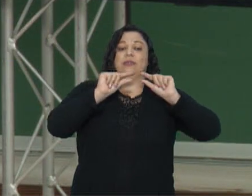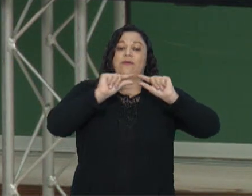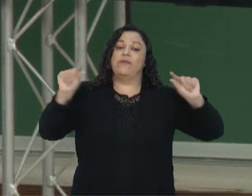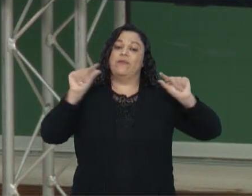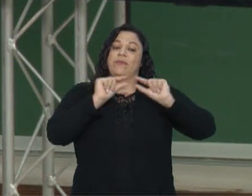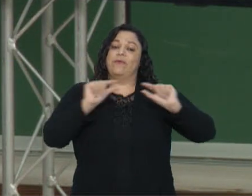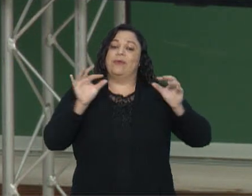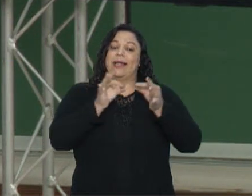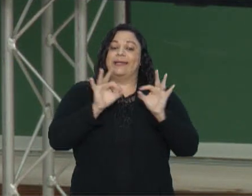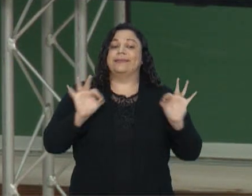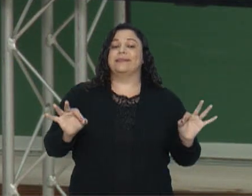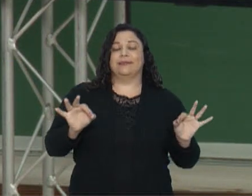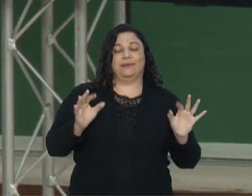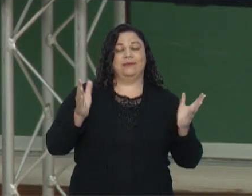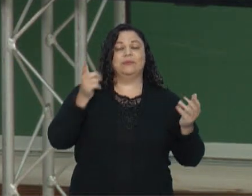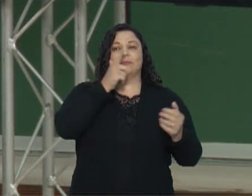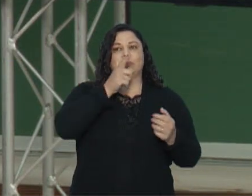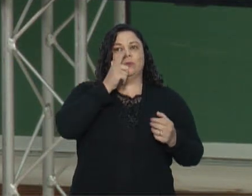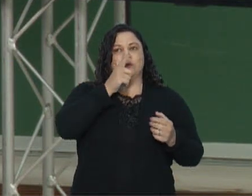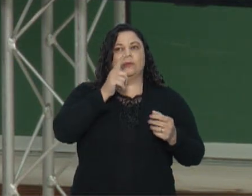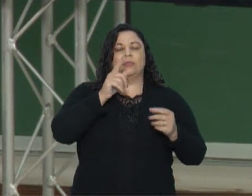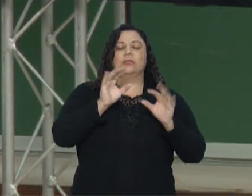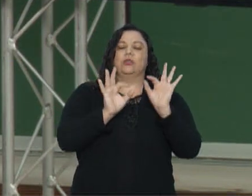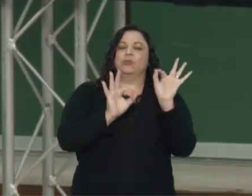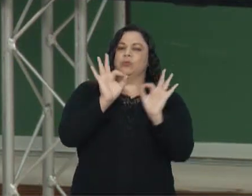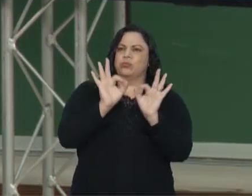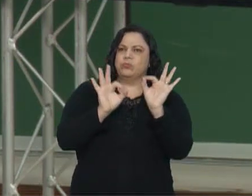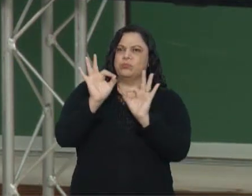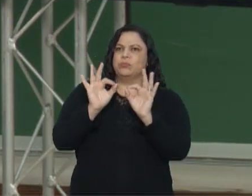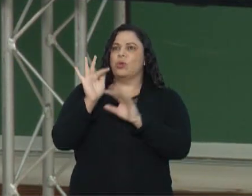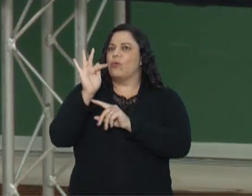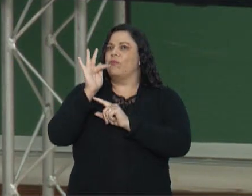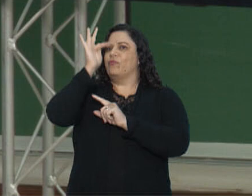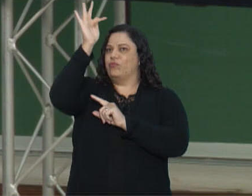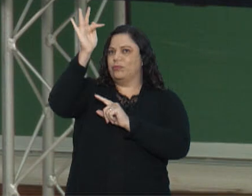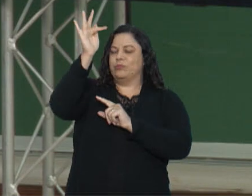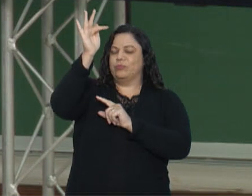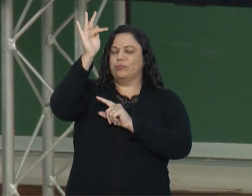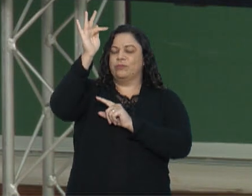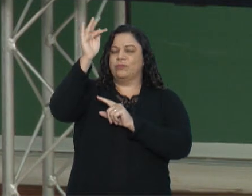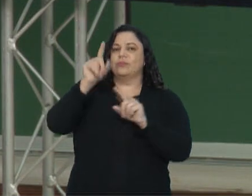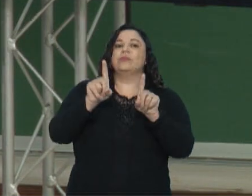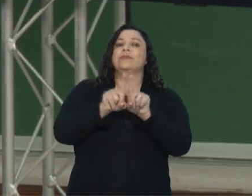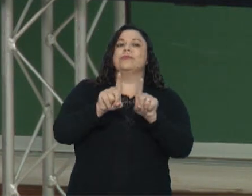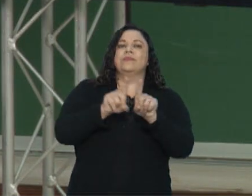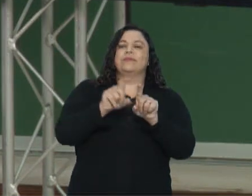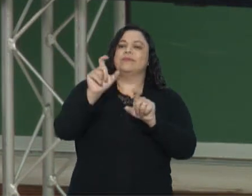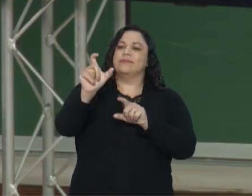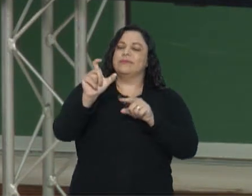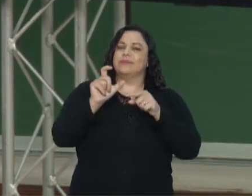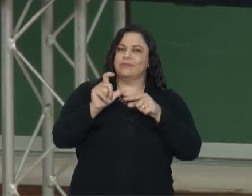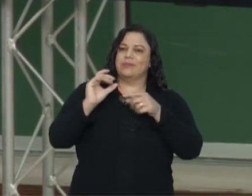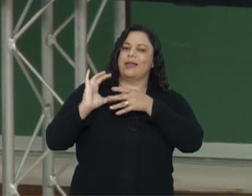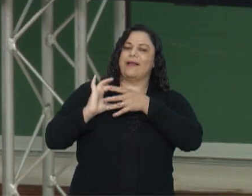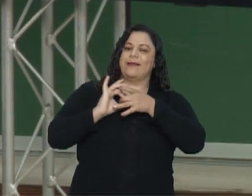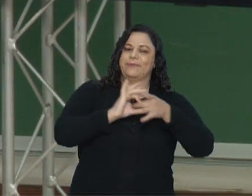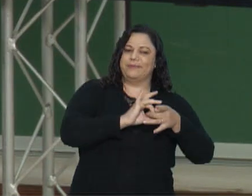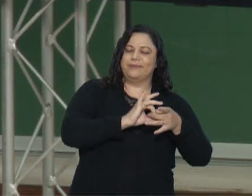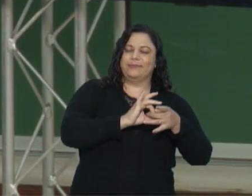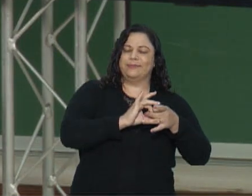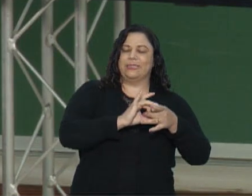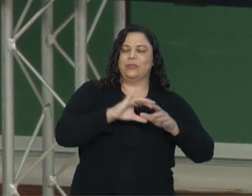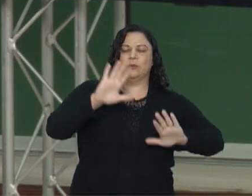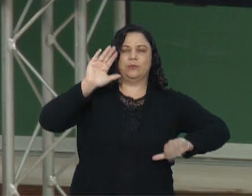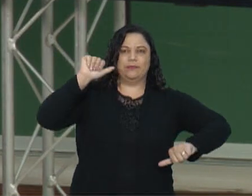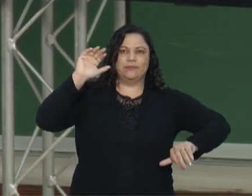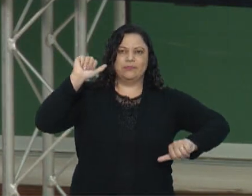nós conseguimos articular o futuro e articulamos também o quê? As palavras do contexto da Espanha.